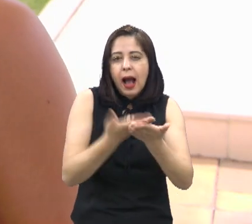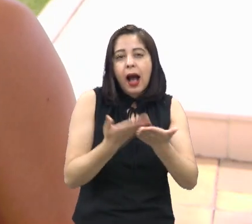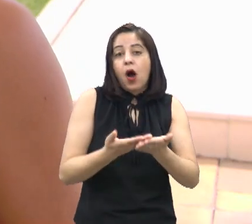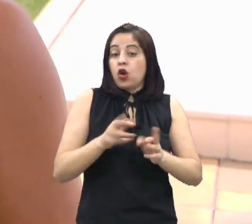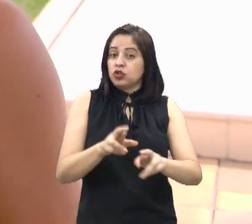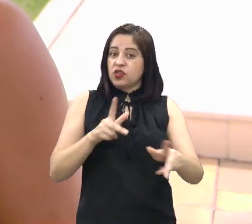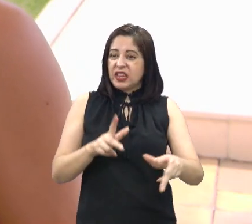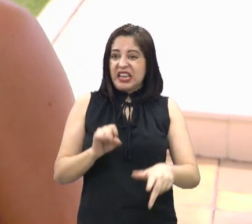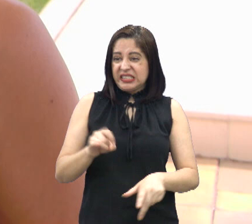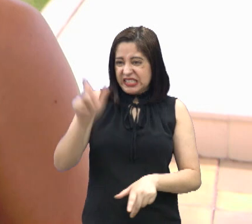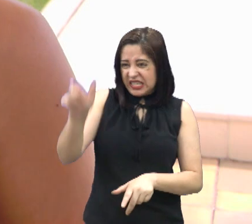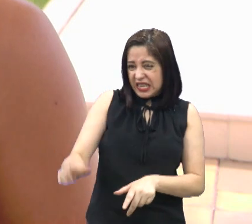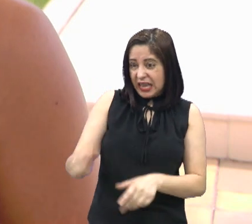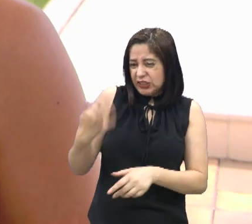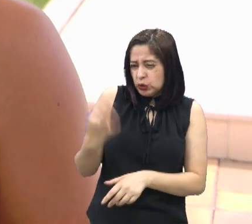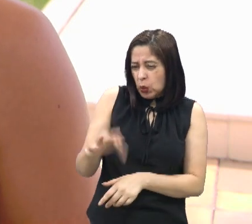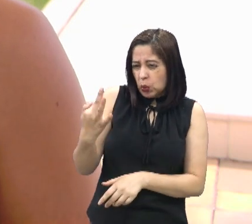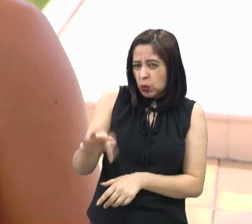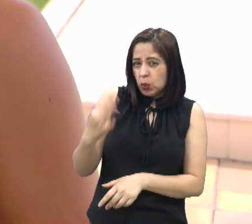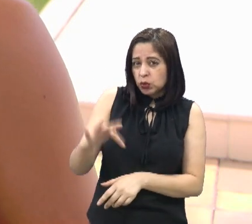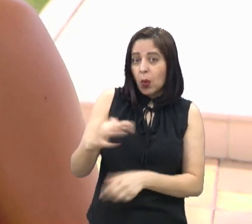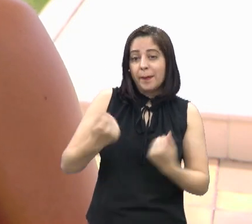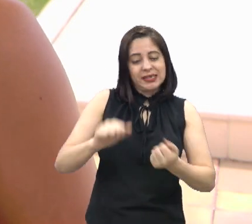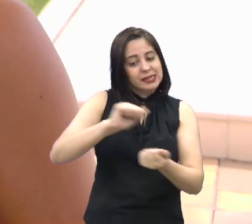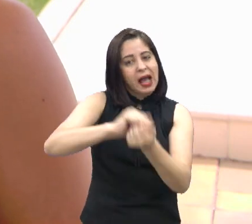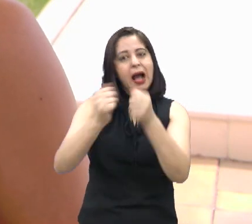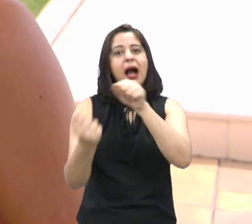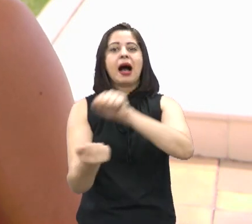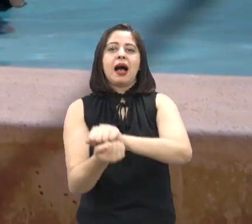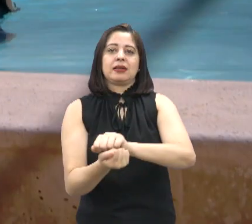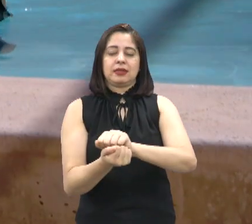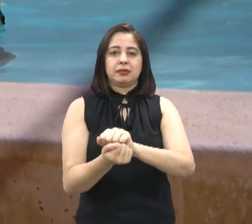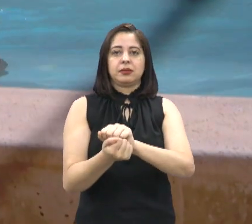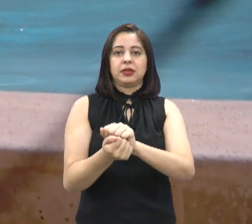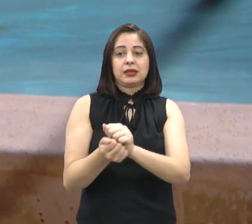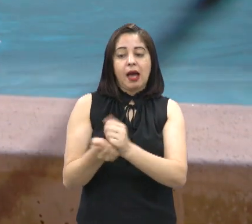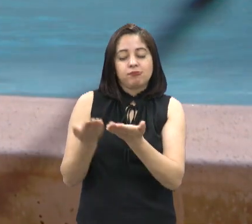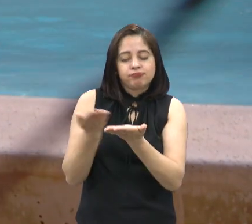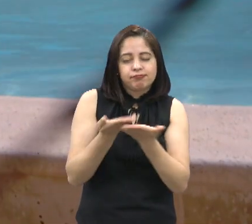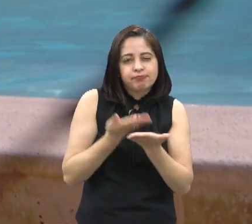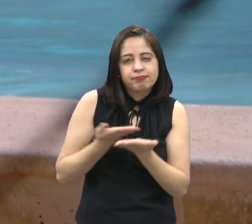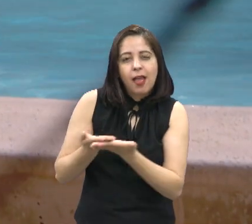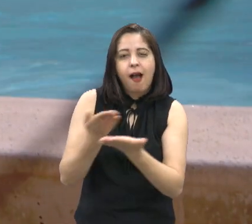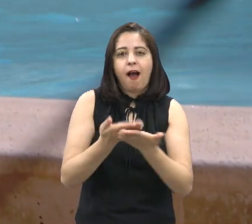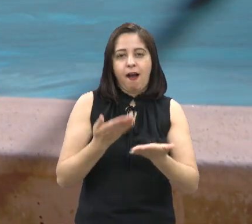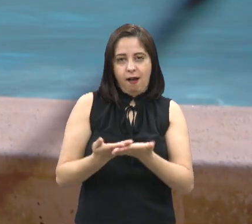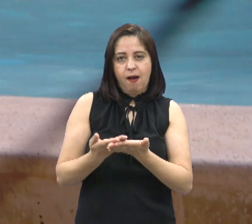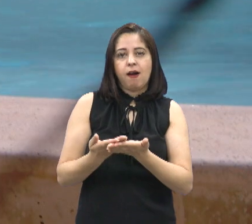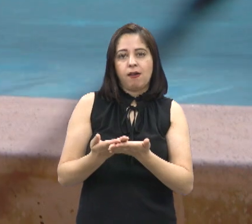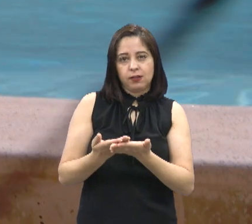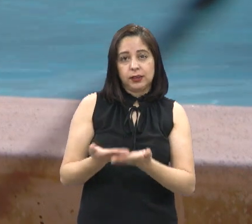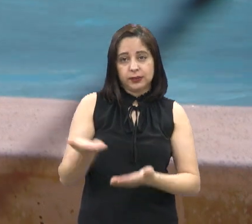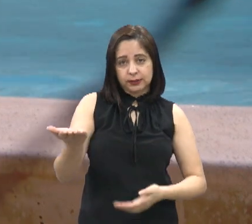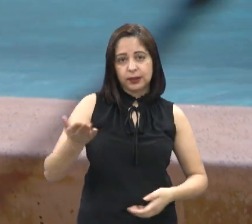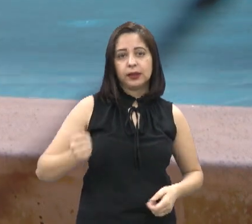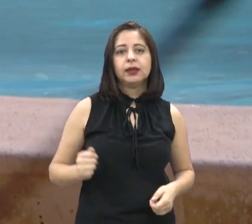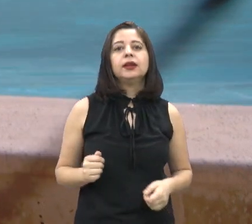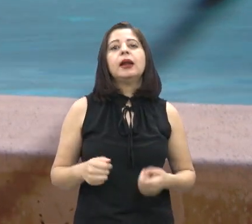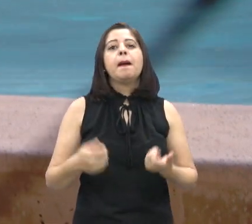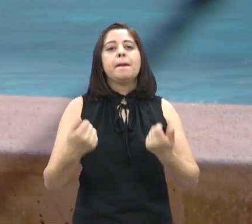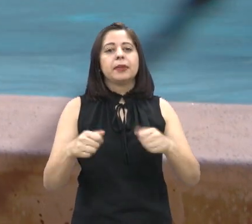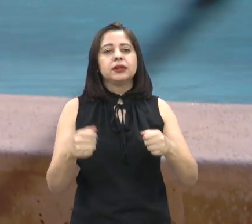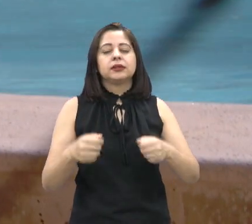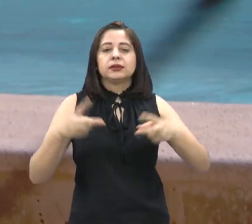em crise, isso tudo vai fazer com que a gente planeje a aula, né, observando quais os cuidados, a intensidade,